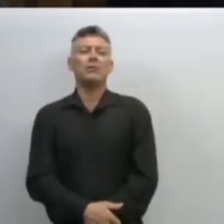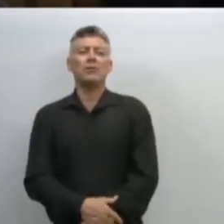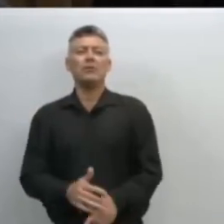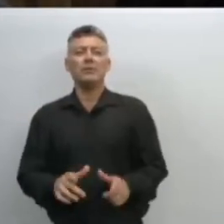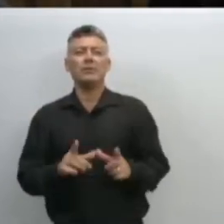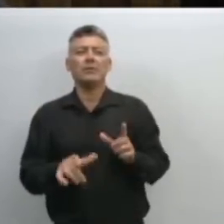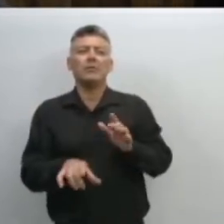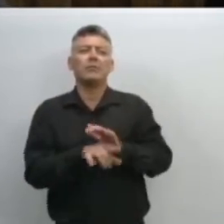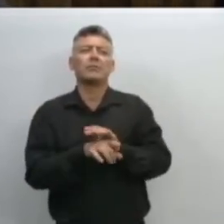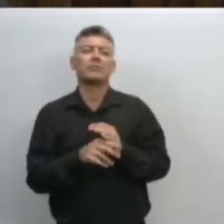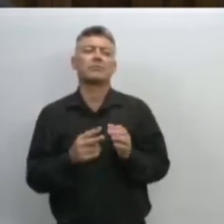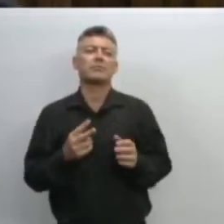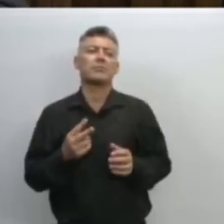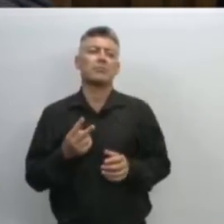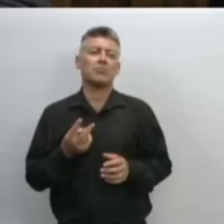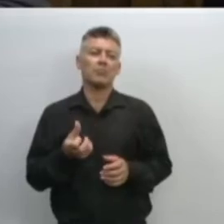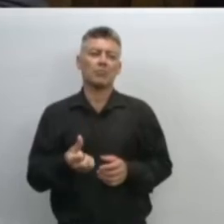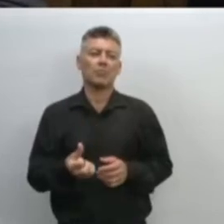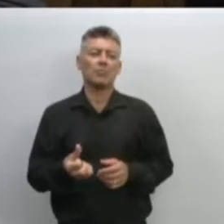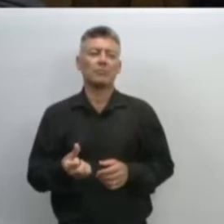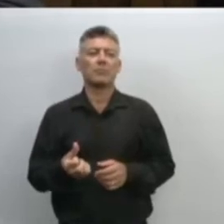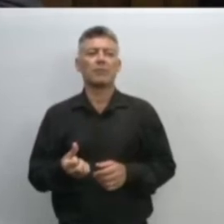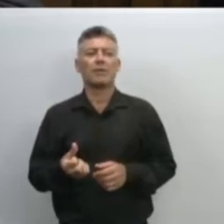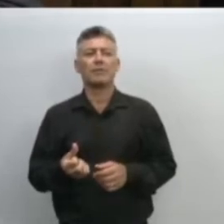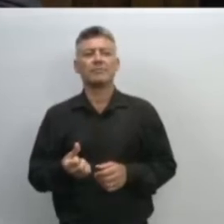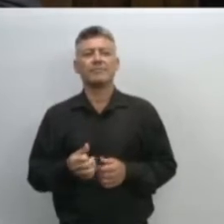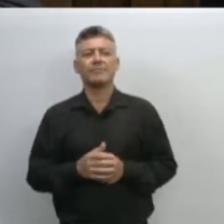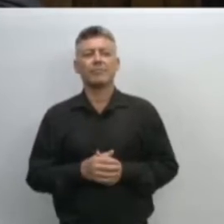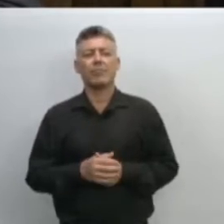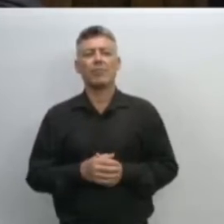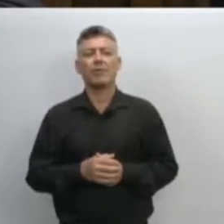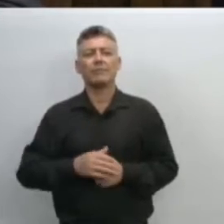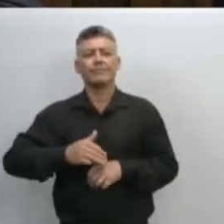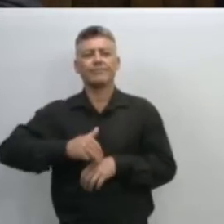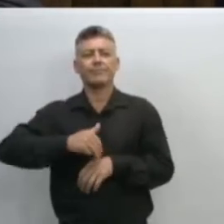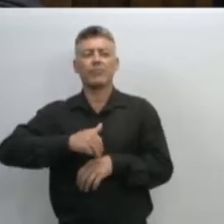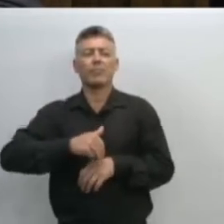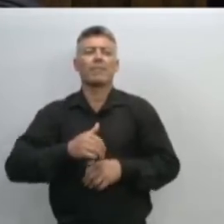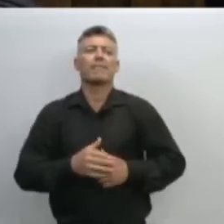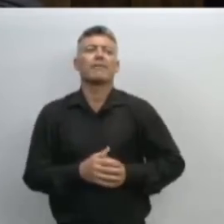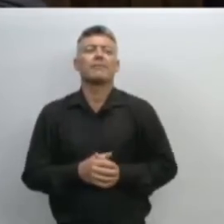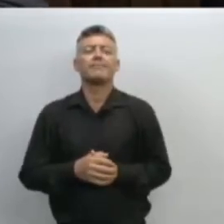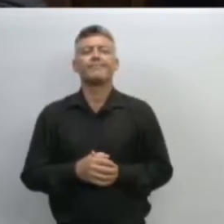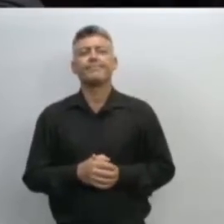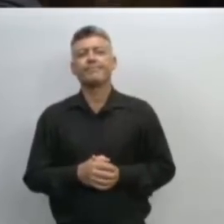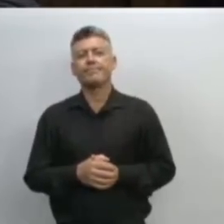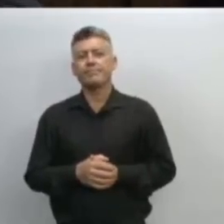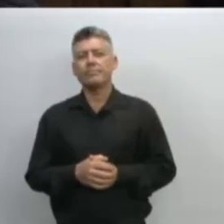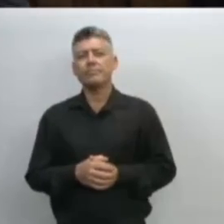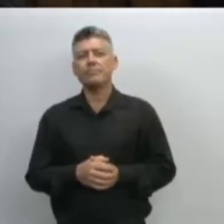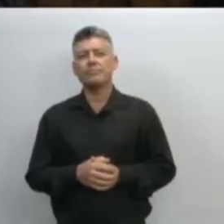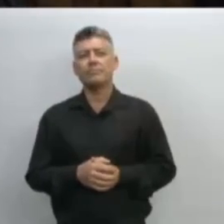Projeto de Lei 216 de 2022, vereadora Margarete Regia. Assunto.